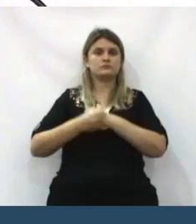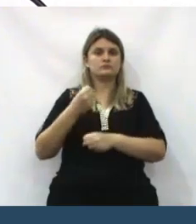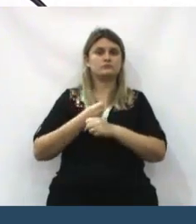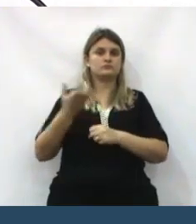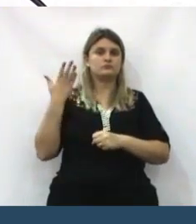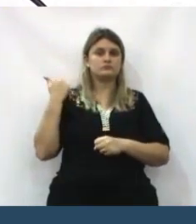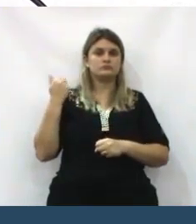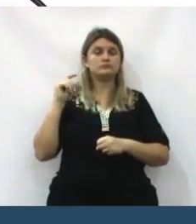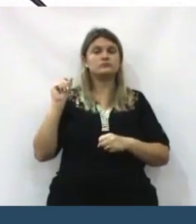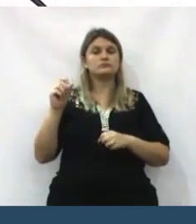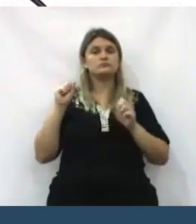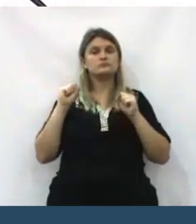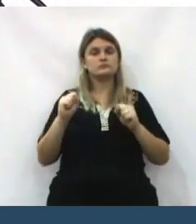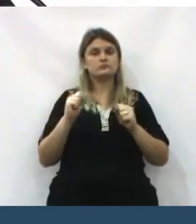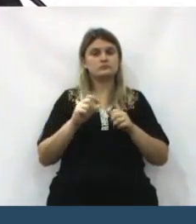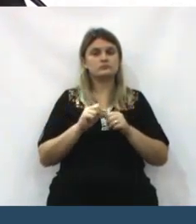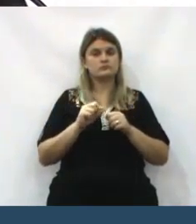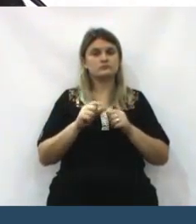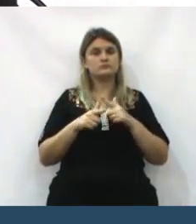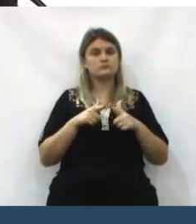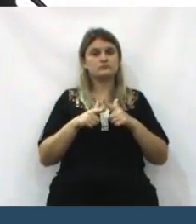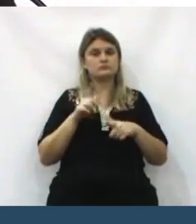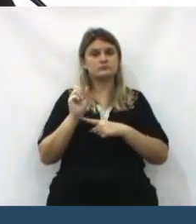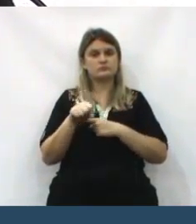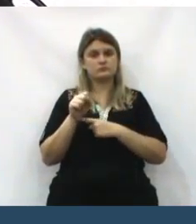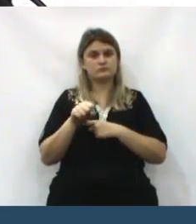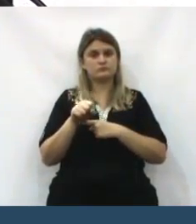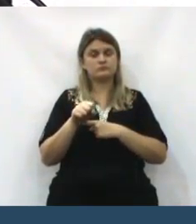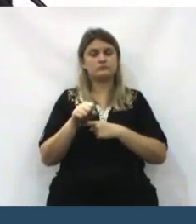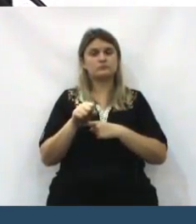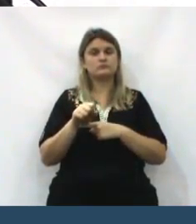passado, que poderíamos ter esse problema sim.